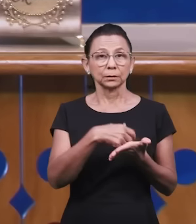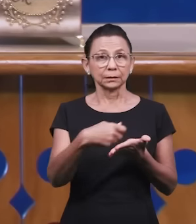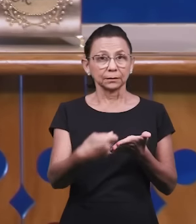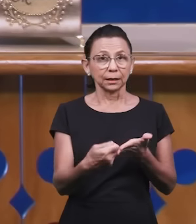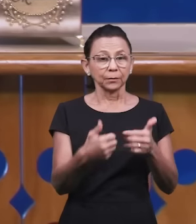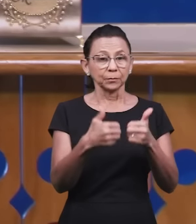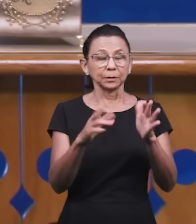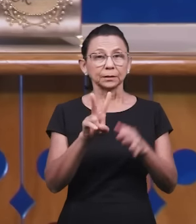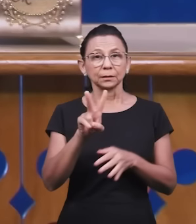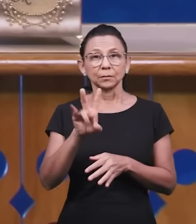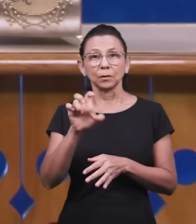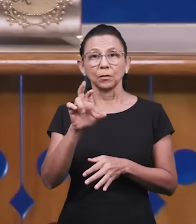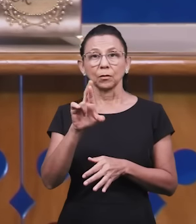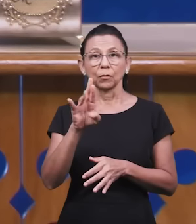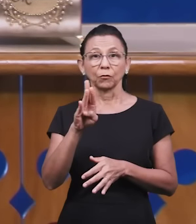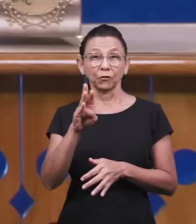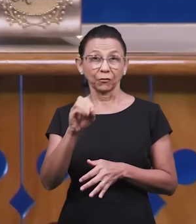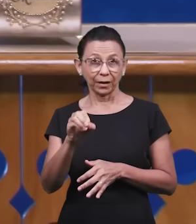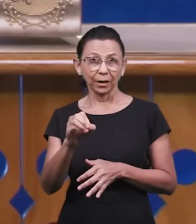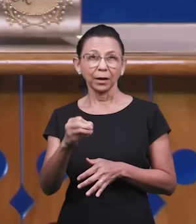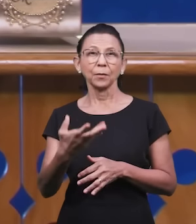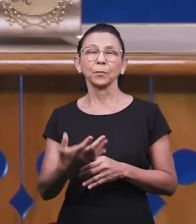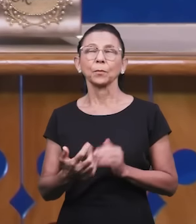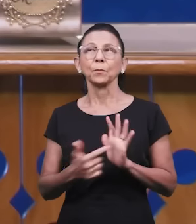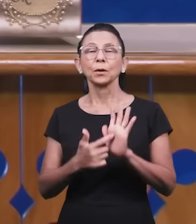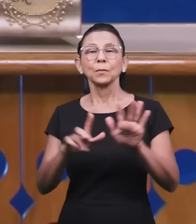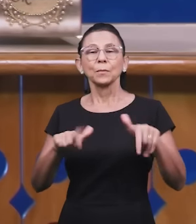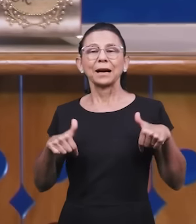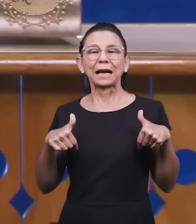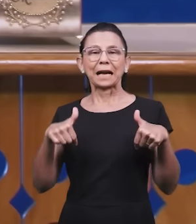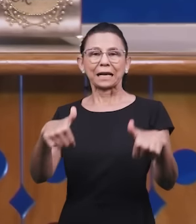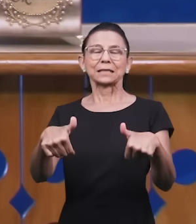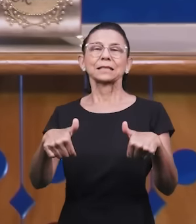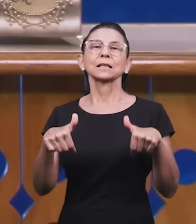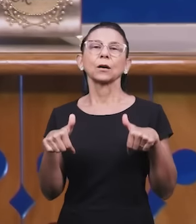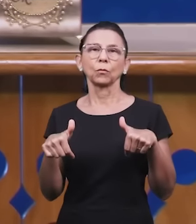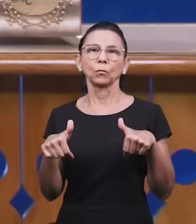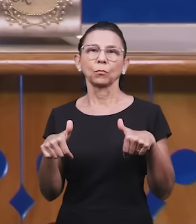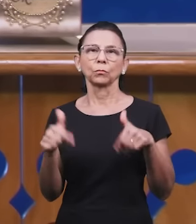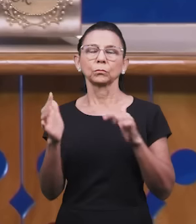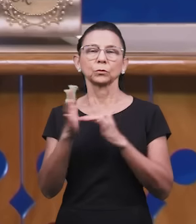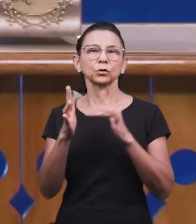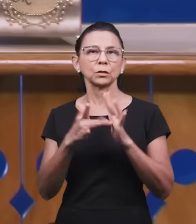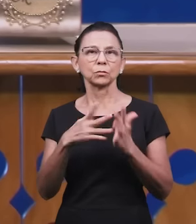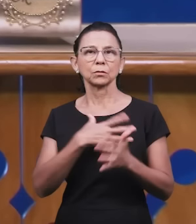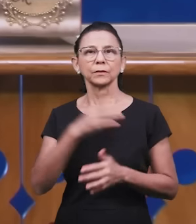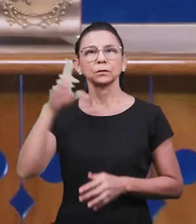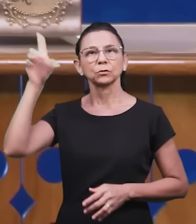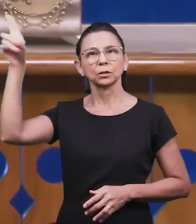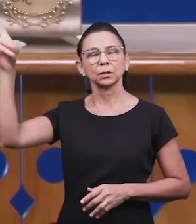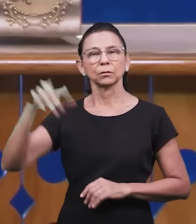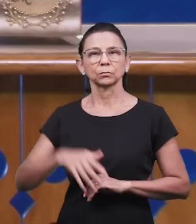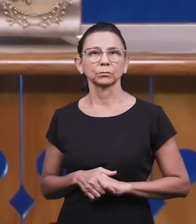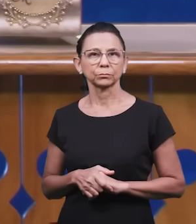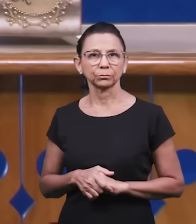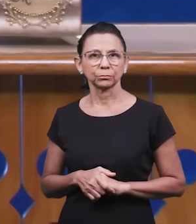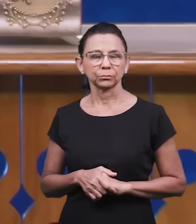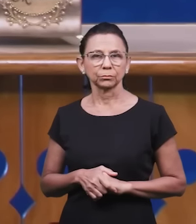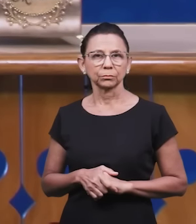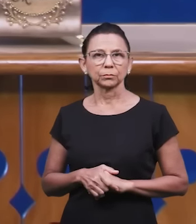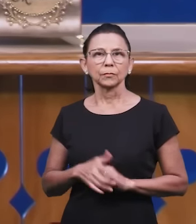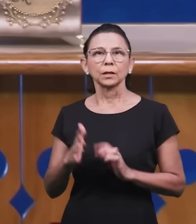era o verbo, ele está falando exatamente da ação, da operação do Filho de Deus, porque Jesus é o verbo